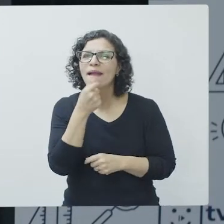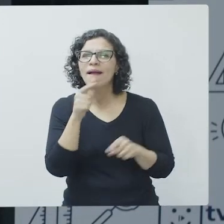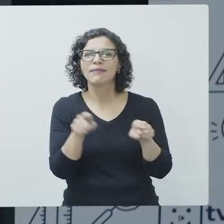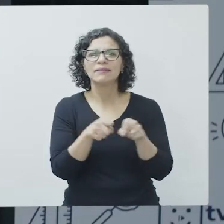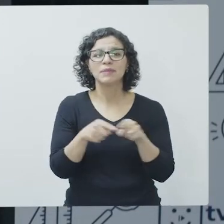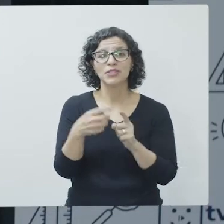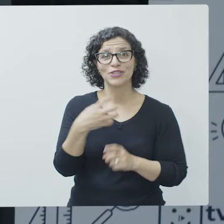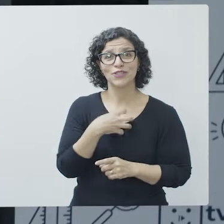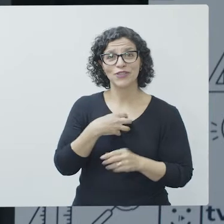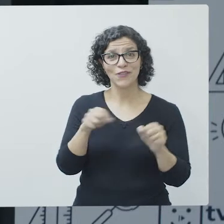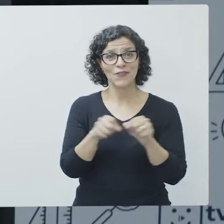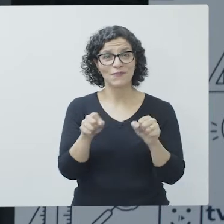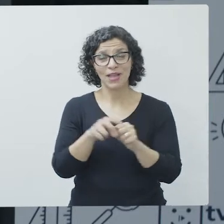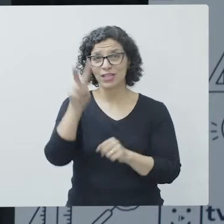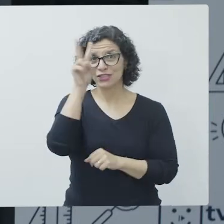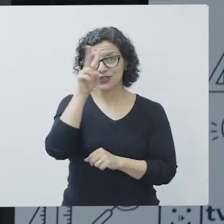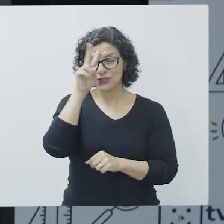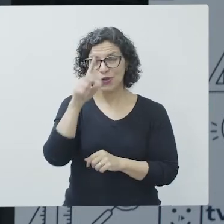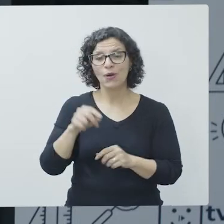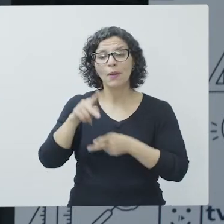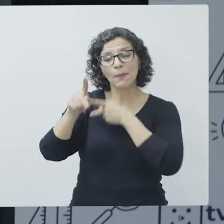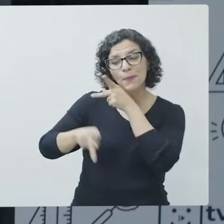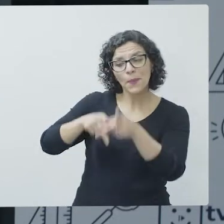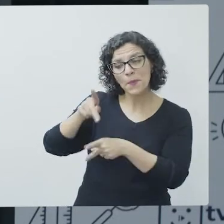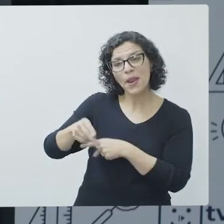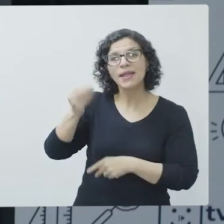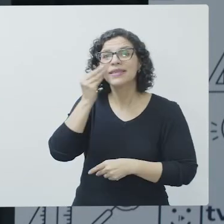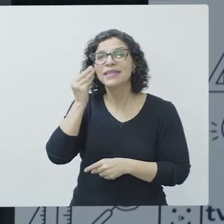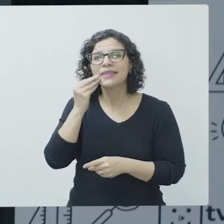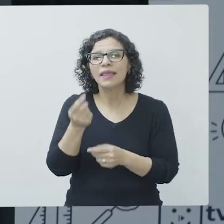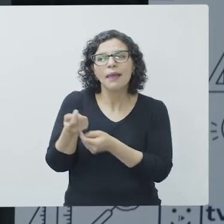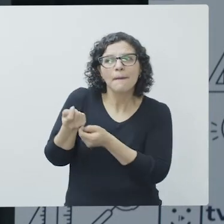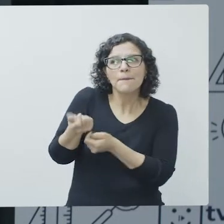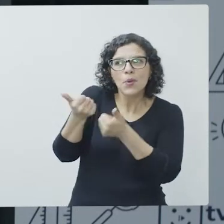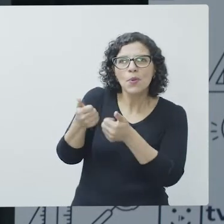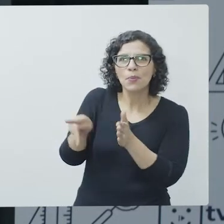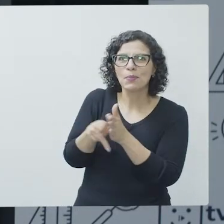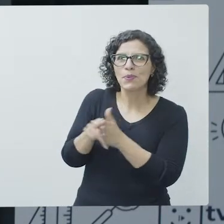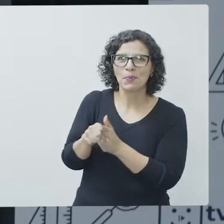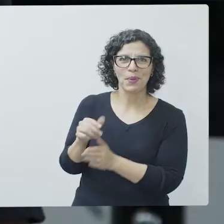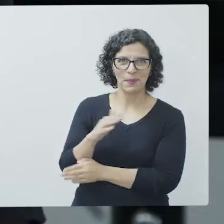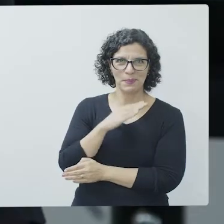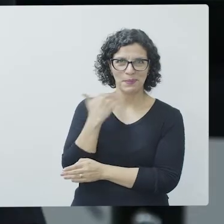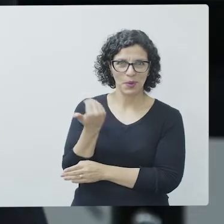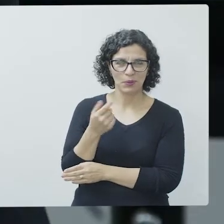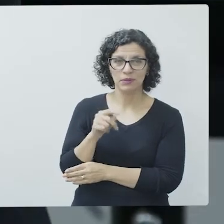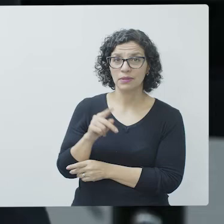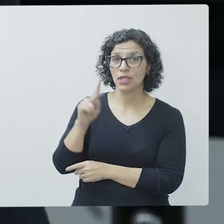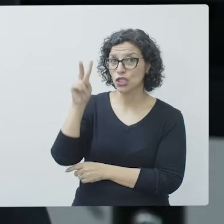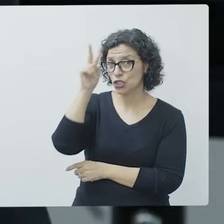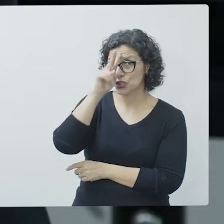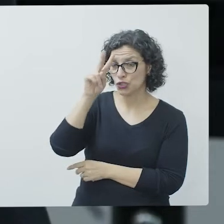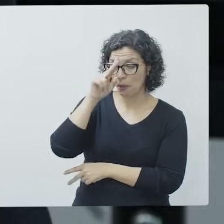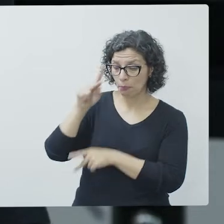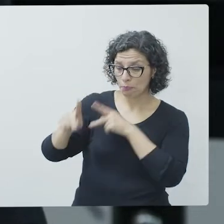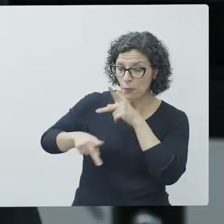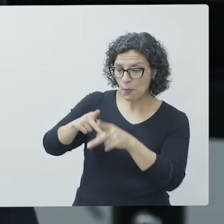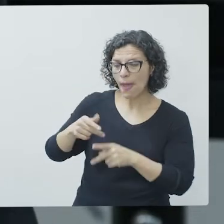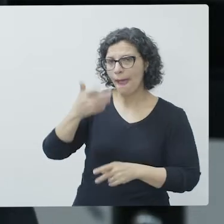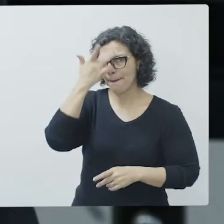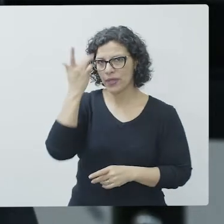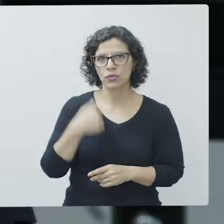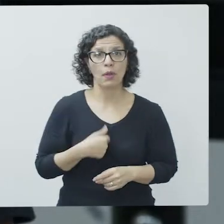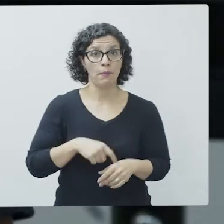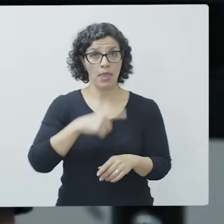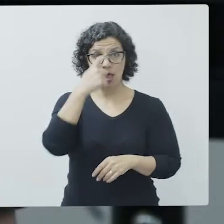vai contar contos populares. Lembram contos populares? Aqueles contos inicialmente orais,